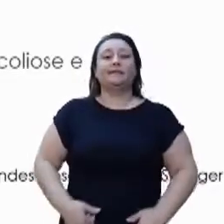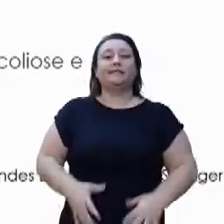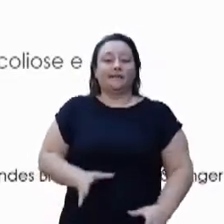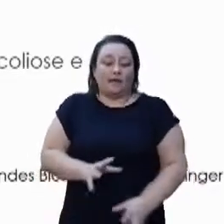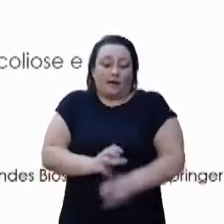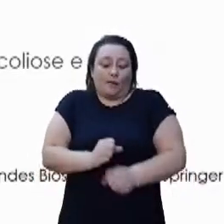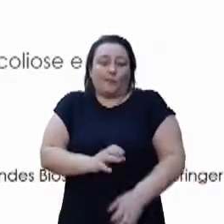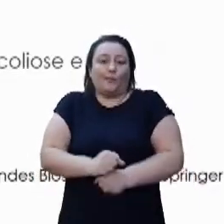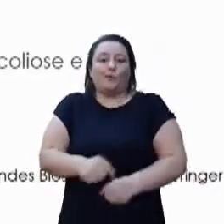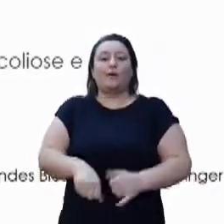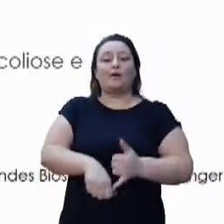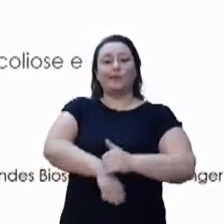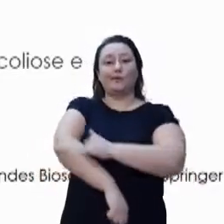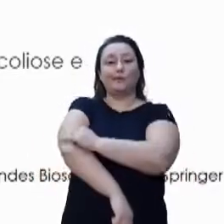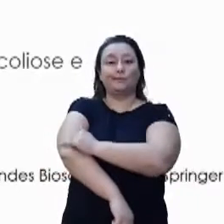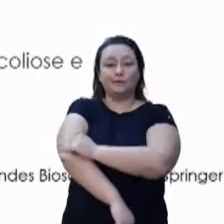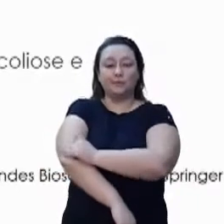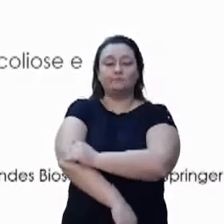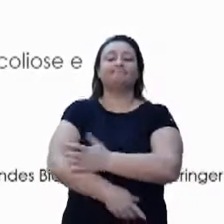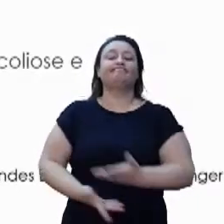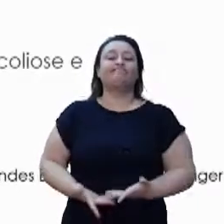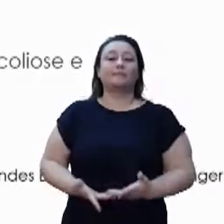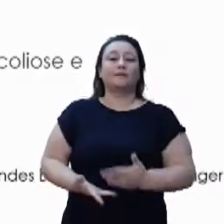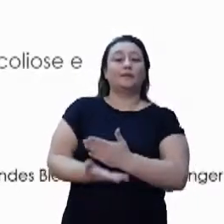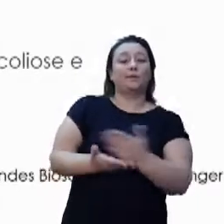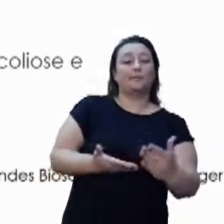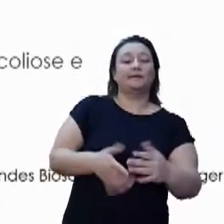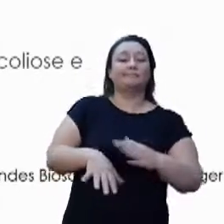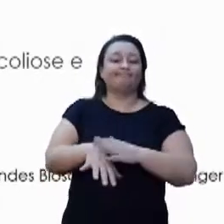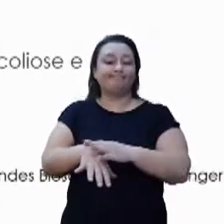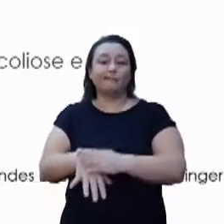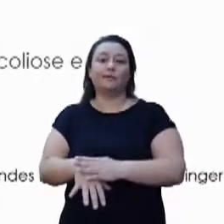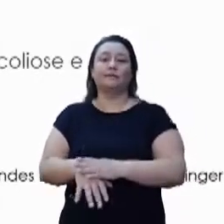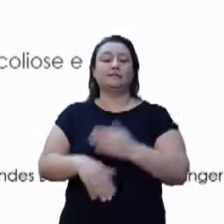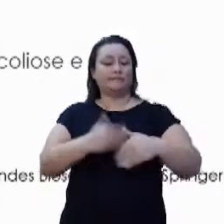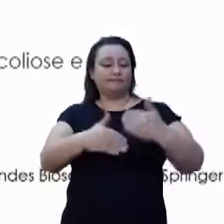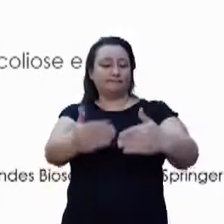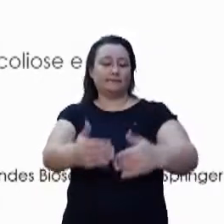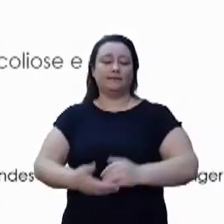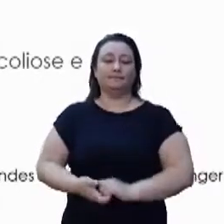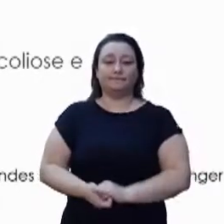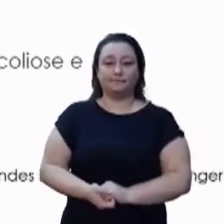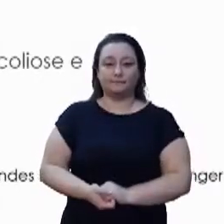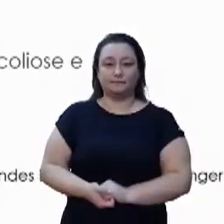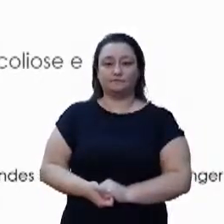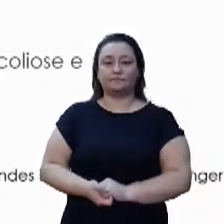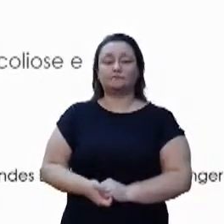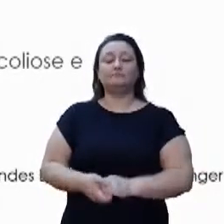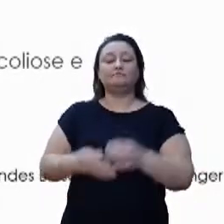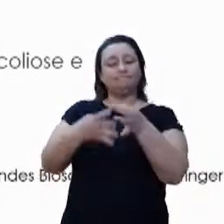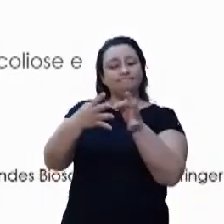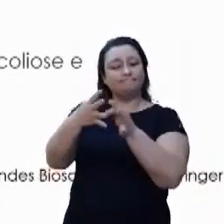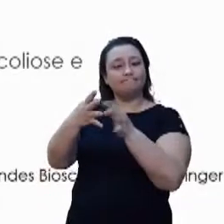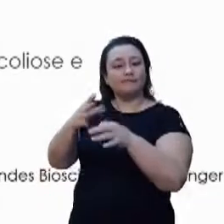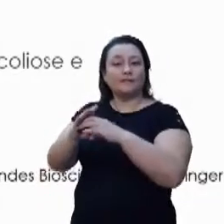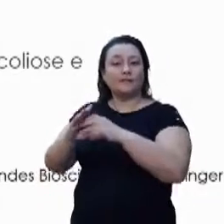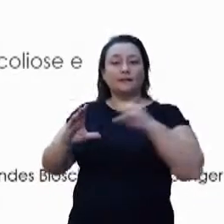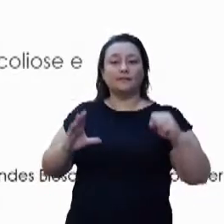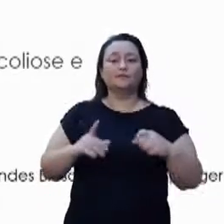de lipídios que acaba levando aos achados clínicos que a gente vai descrever mais para frente. Caracterizada principalmente